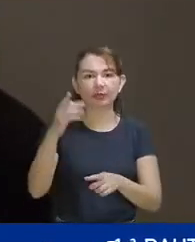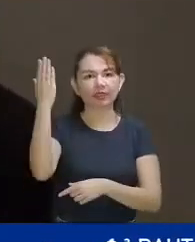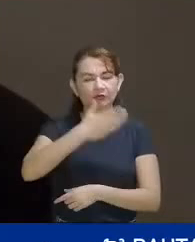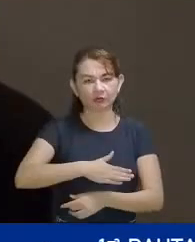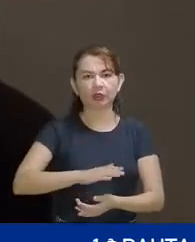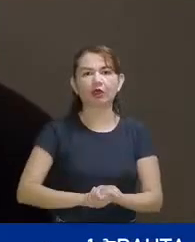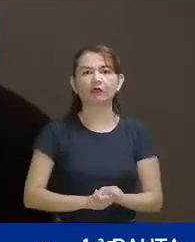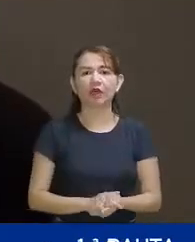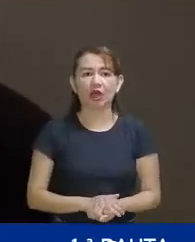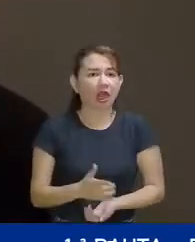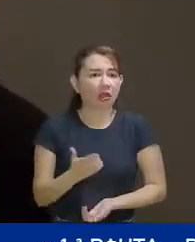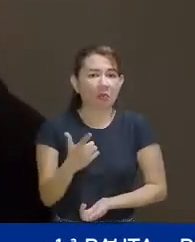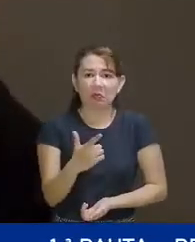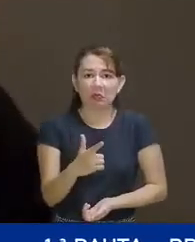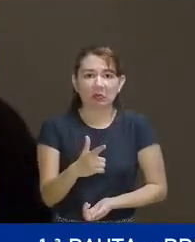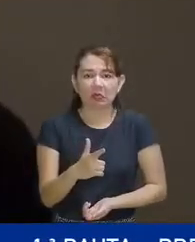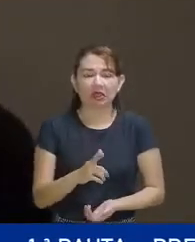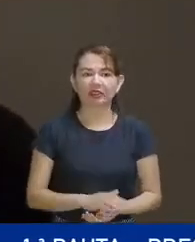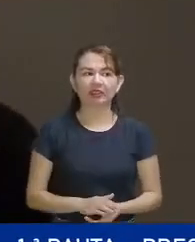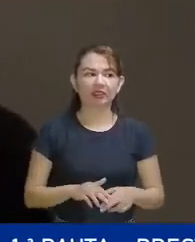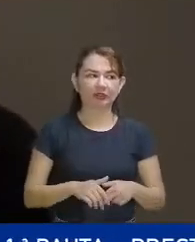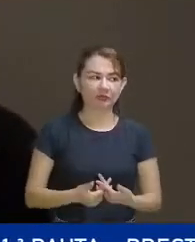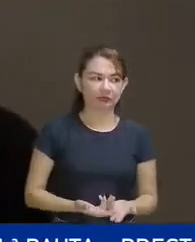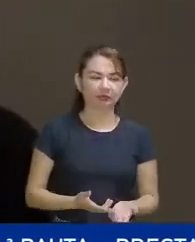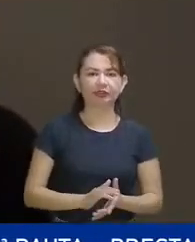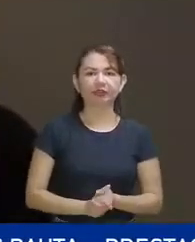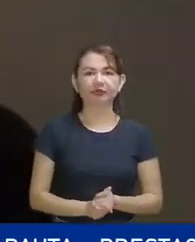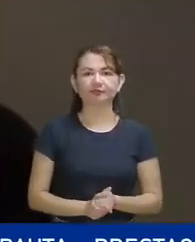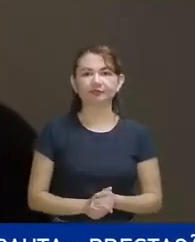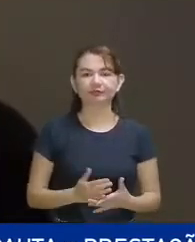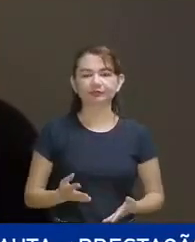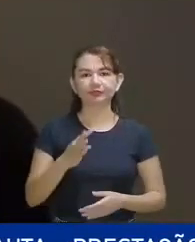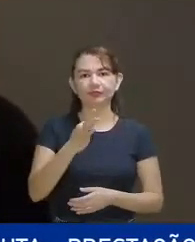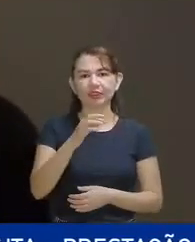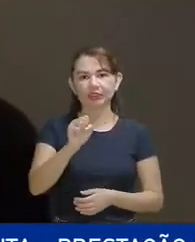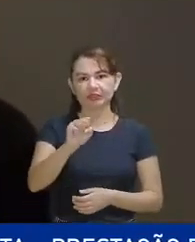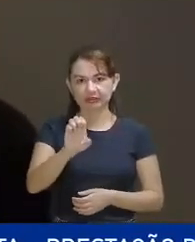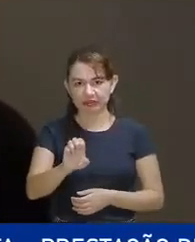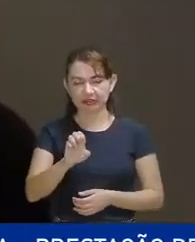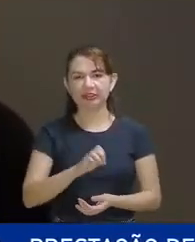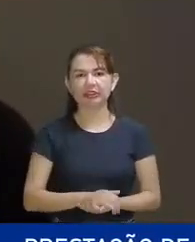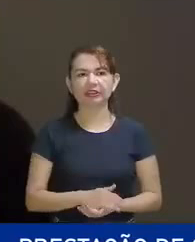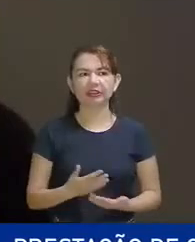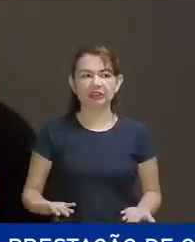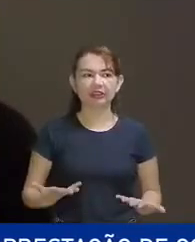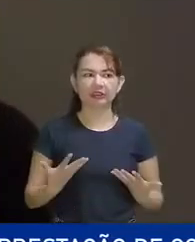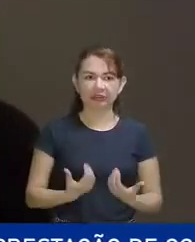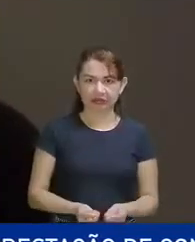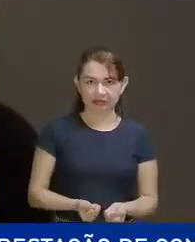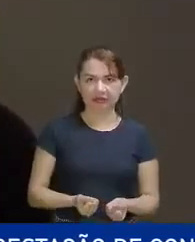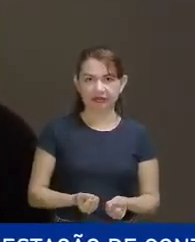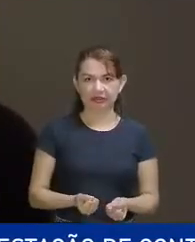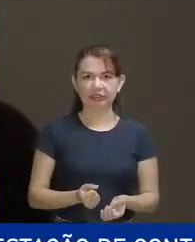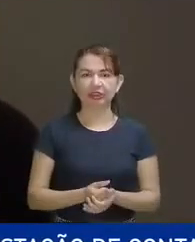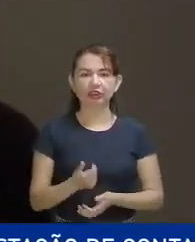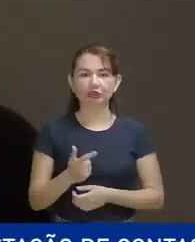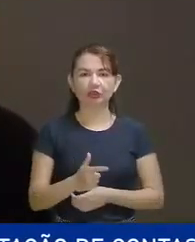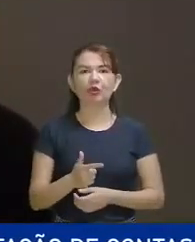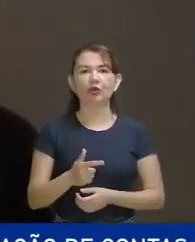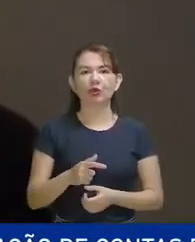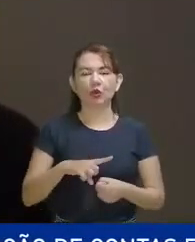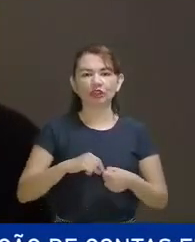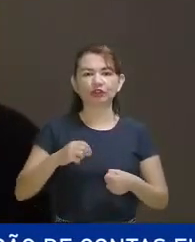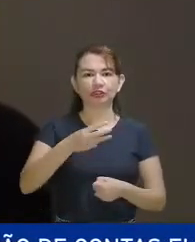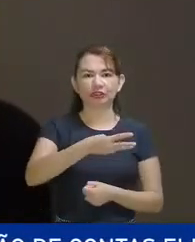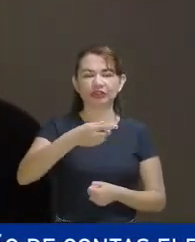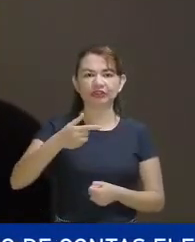comprovação dessas despesas. Então, além disso, ele colacionou precedentes do TSE que admitem, né, a aplicação do artigo 37